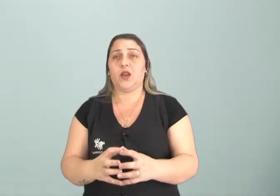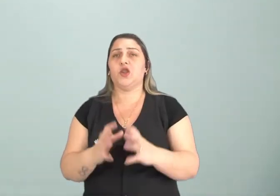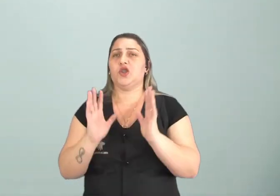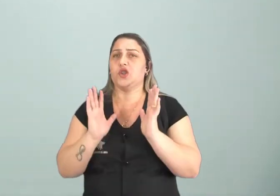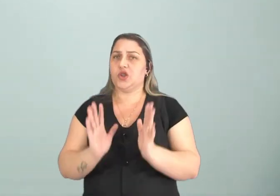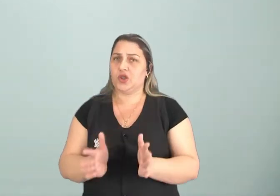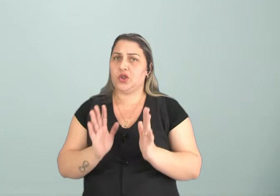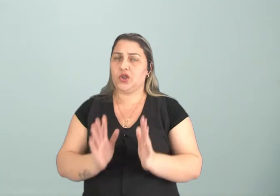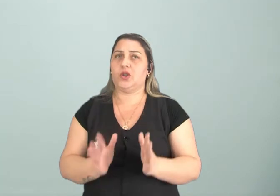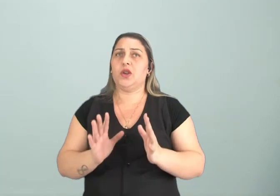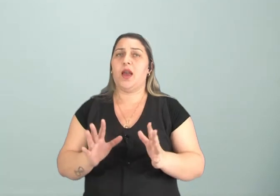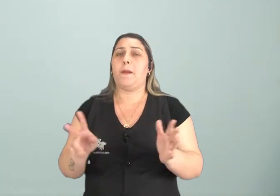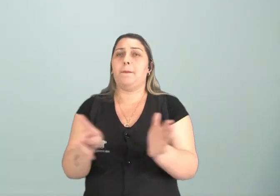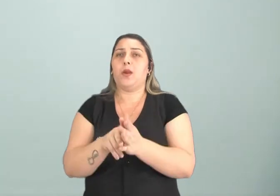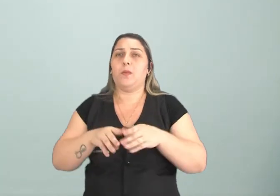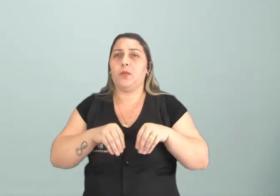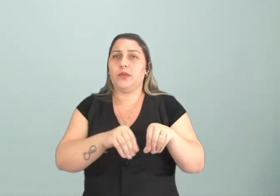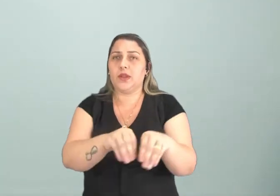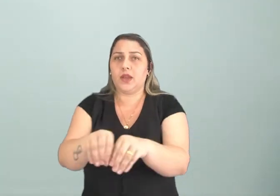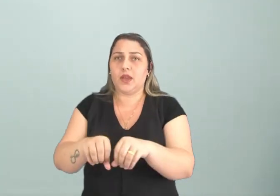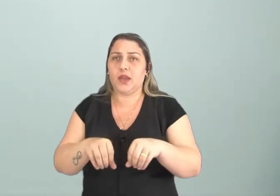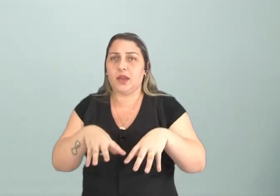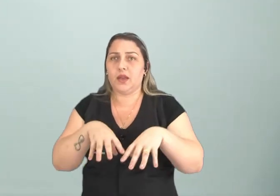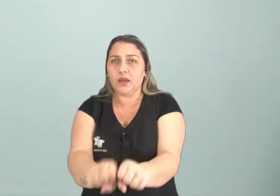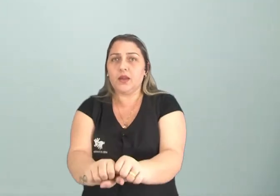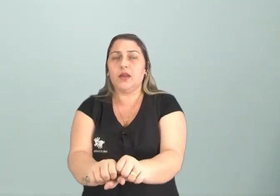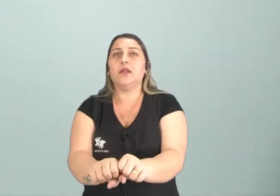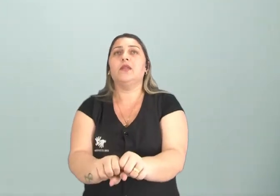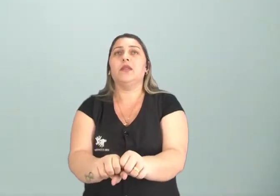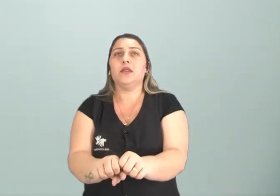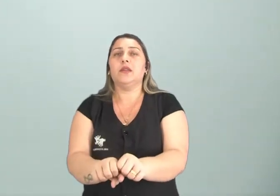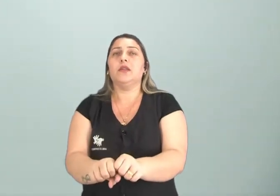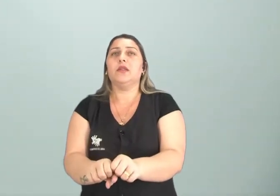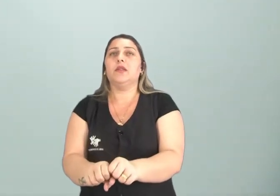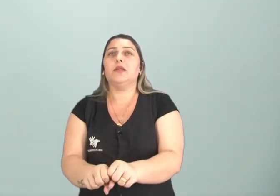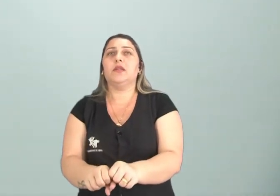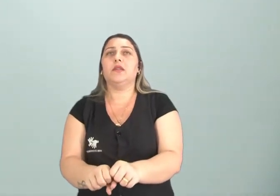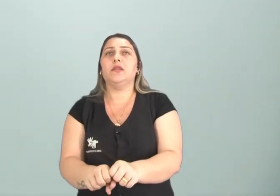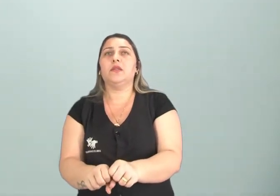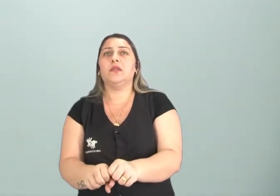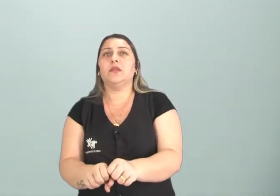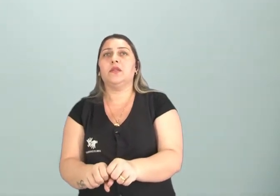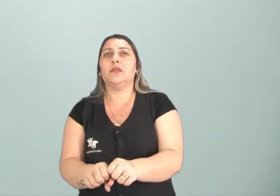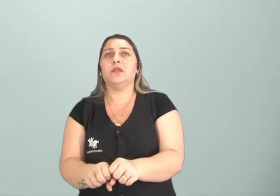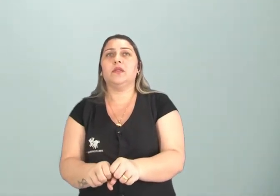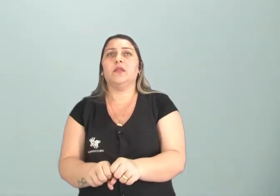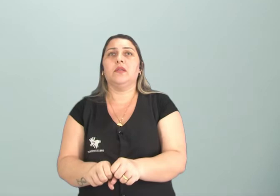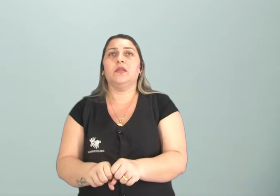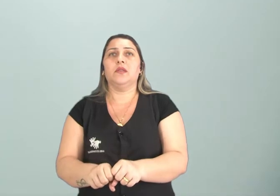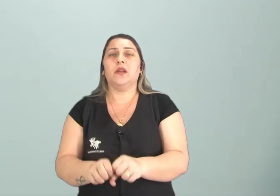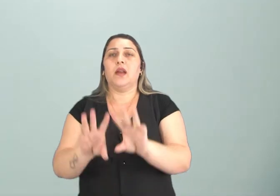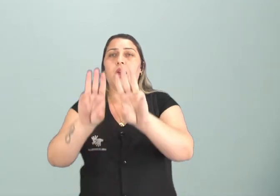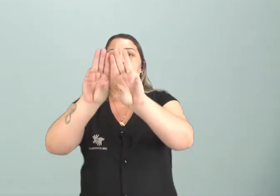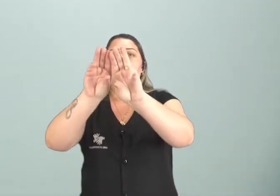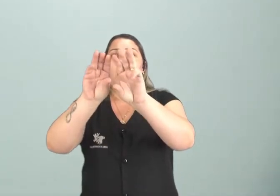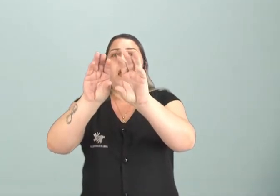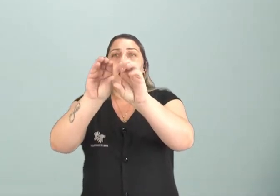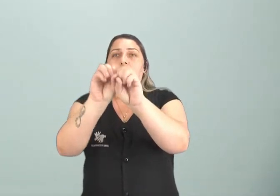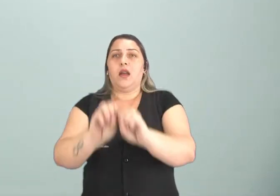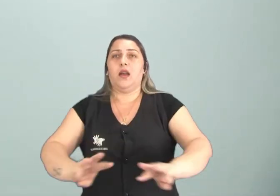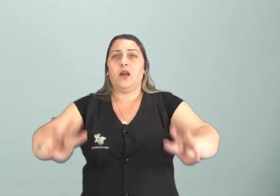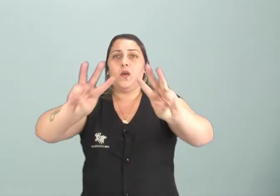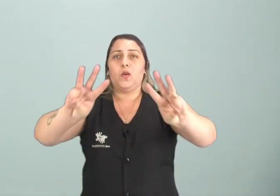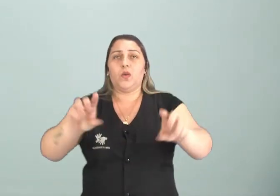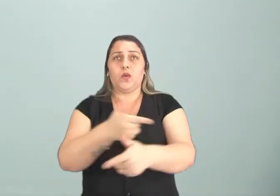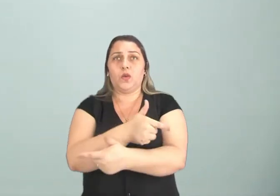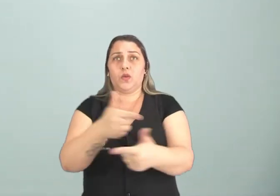foi um conflito mais ideológico, houveram sim muitos conflitos armados. Então a ONU ela acaba meio que não